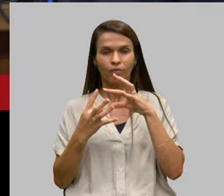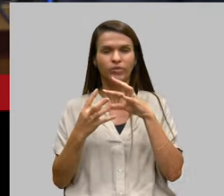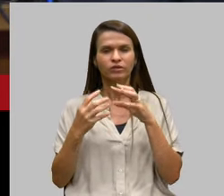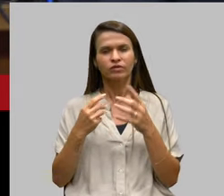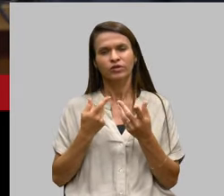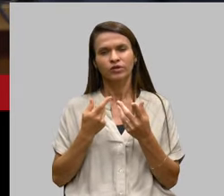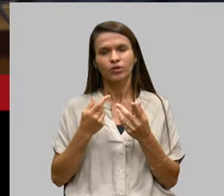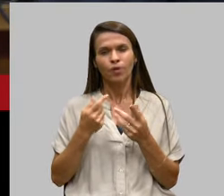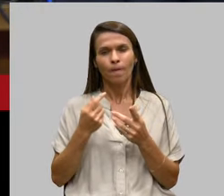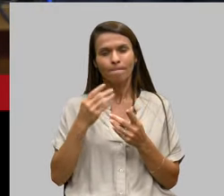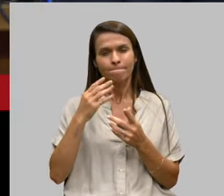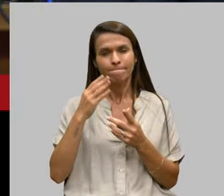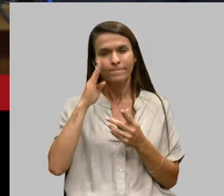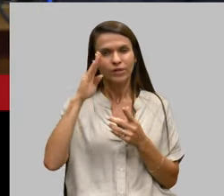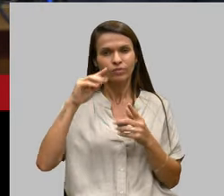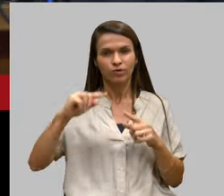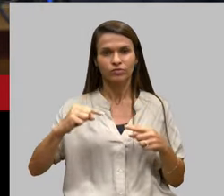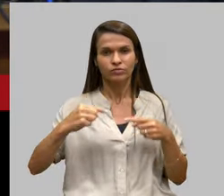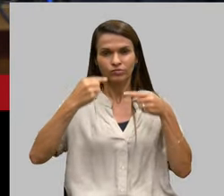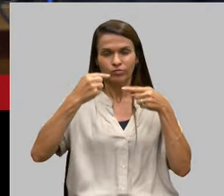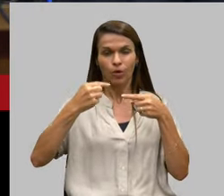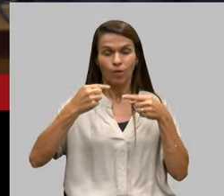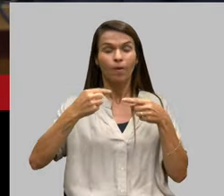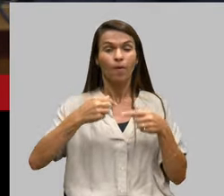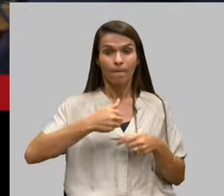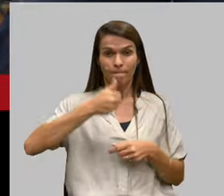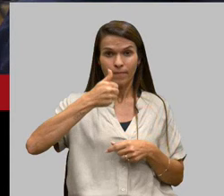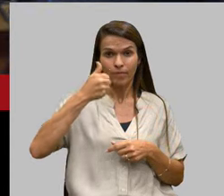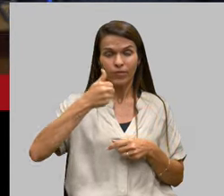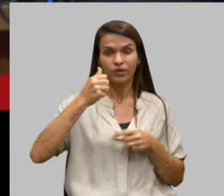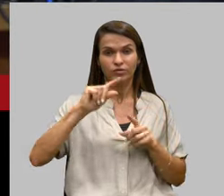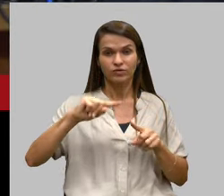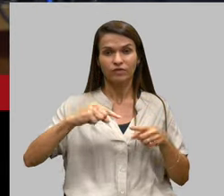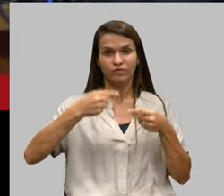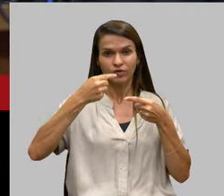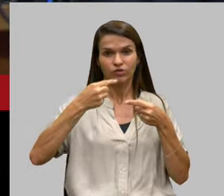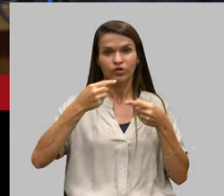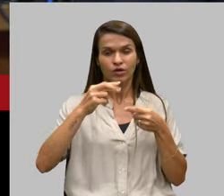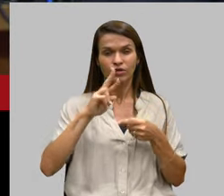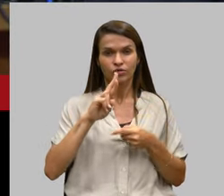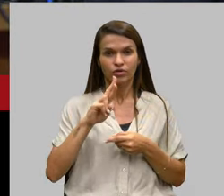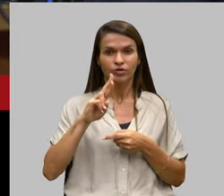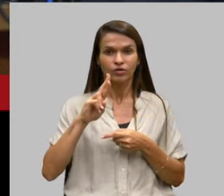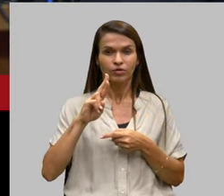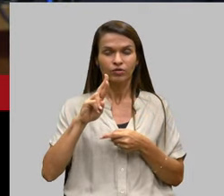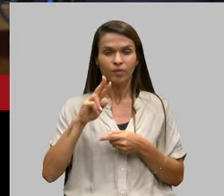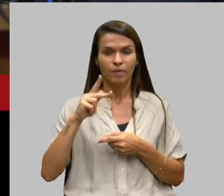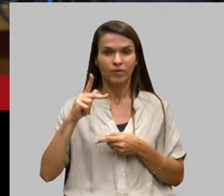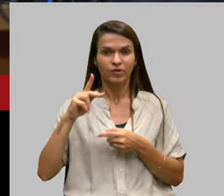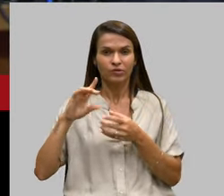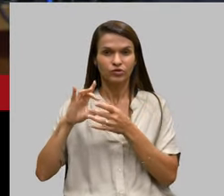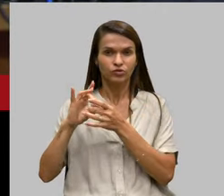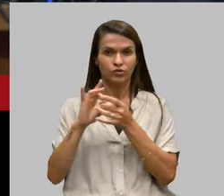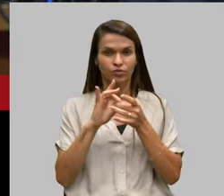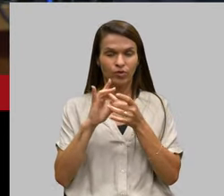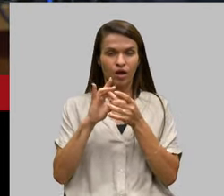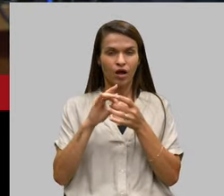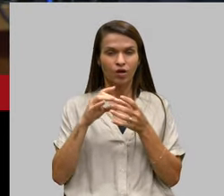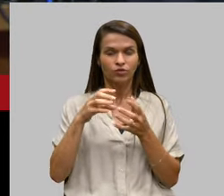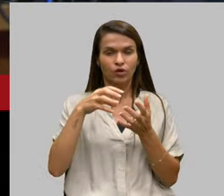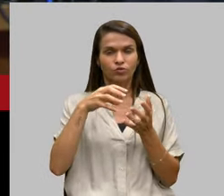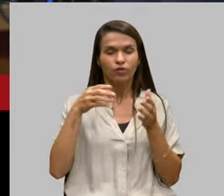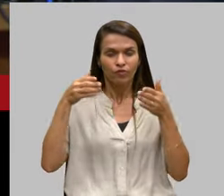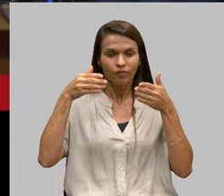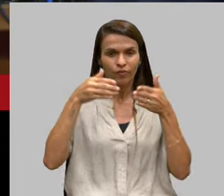principal desafio da e o primeiro desafio da do regime próprio da união é cumprir o comando constitucional da centralização da